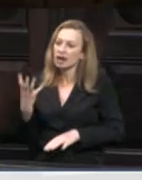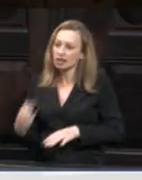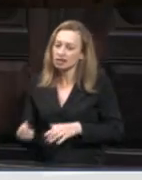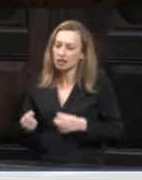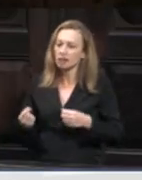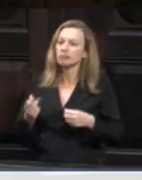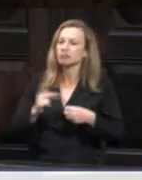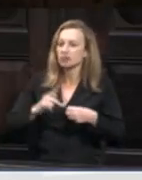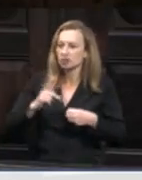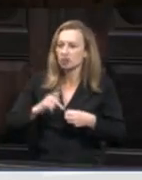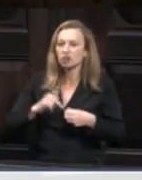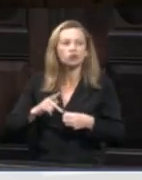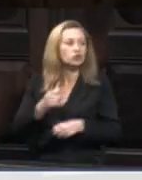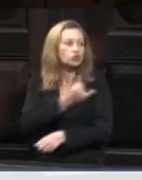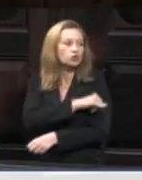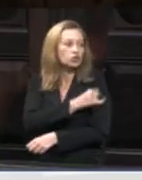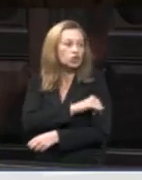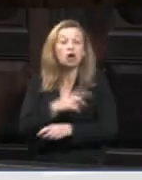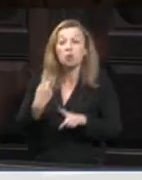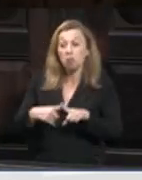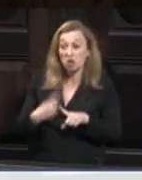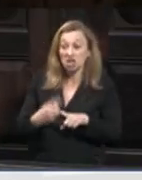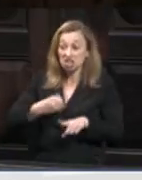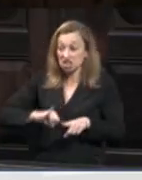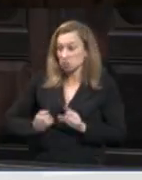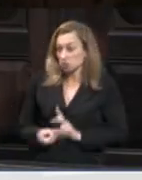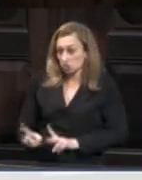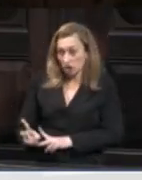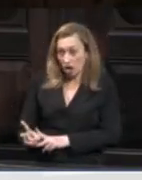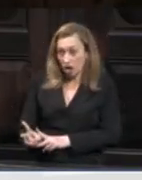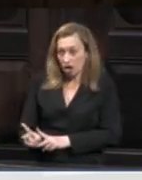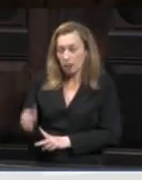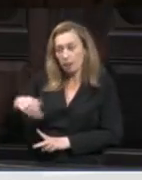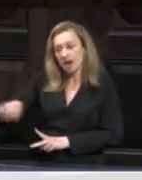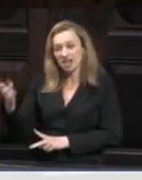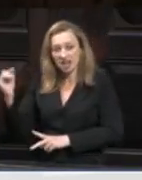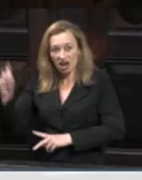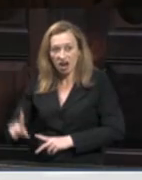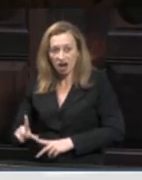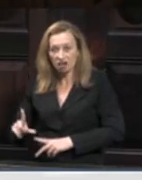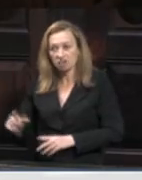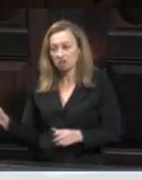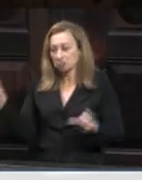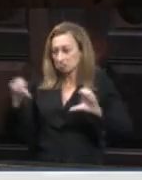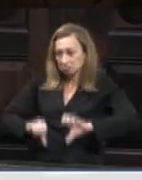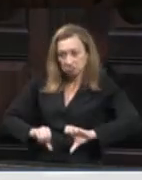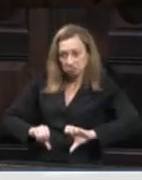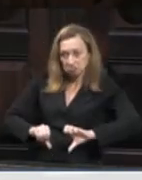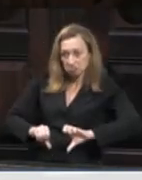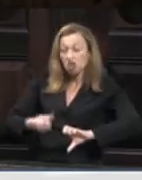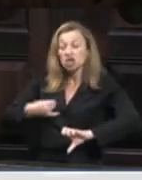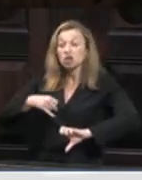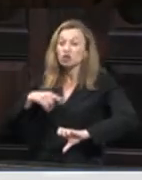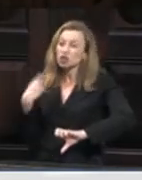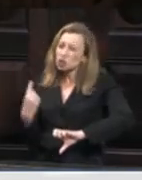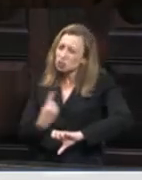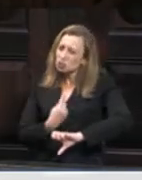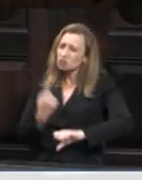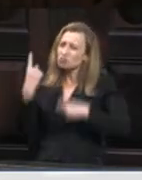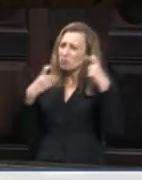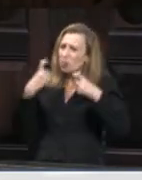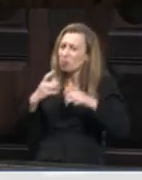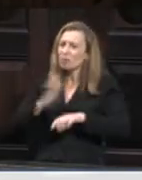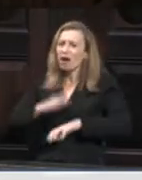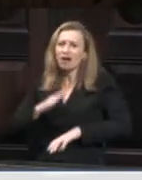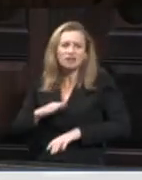Rio de Janeiro, presidente. Porque senão, Maricá vai afundar. E o que deixa a gente estarrecido?